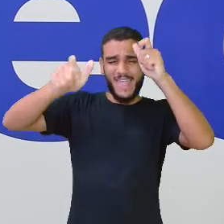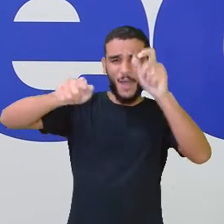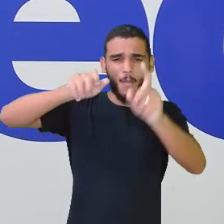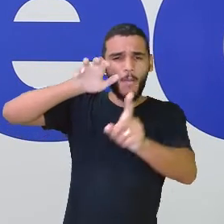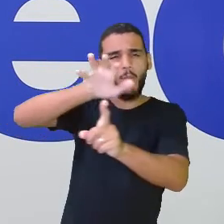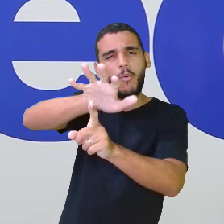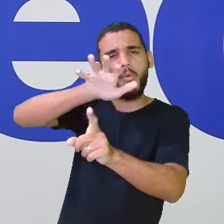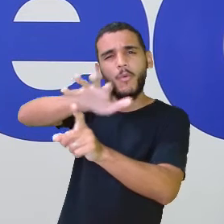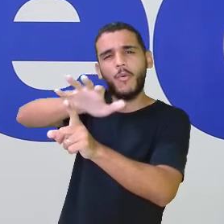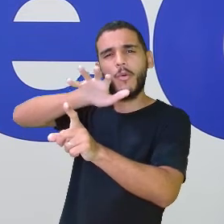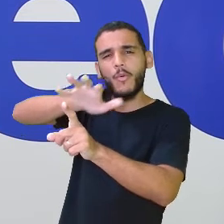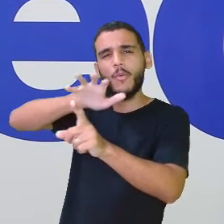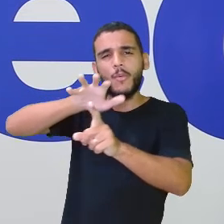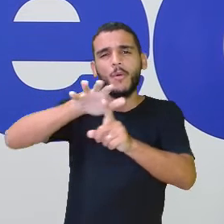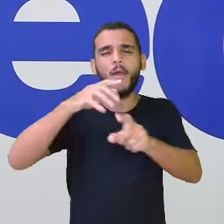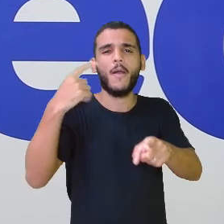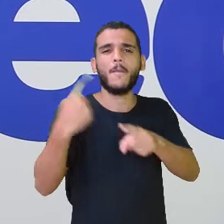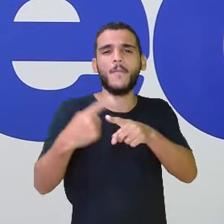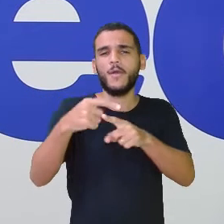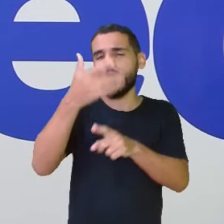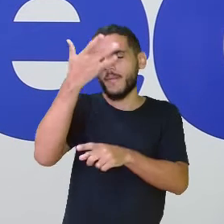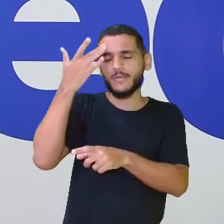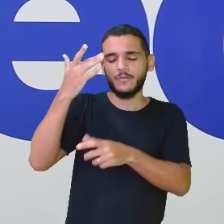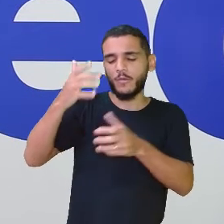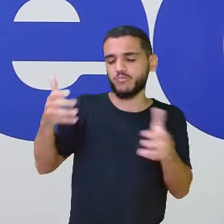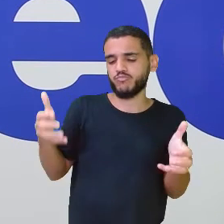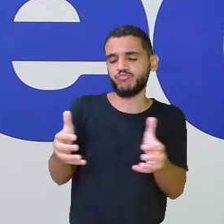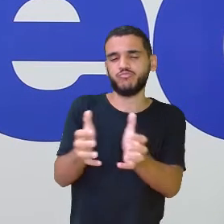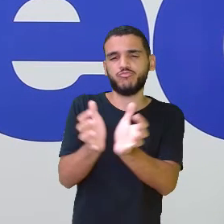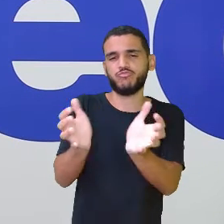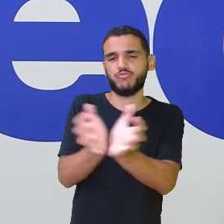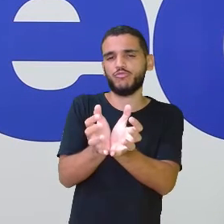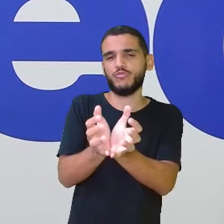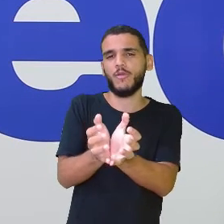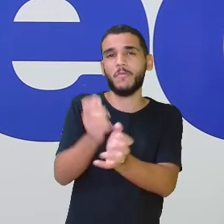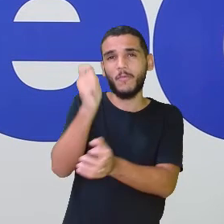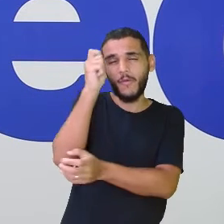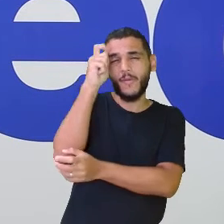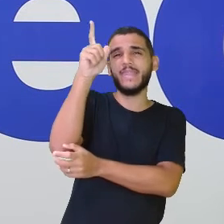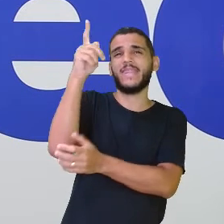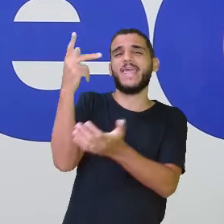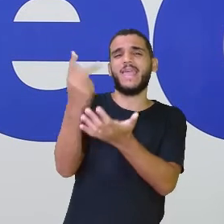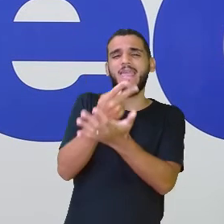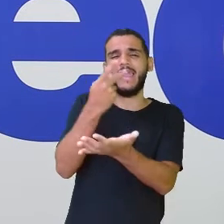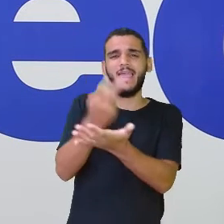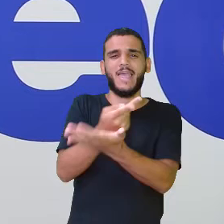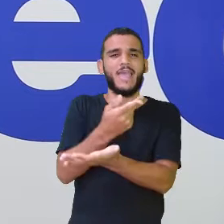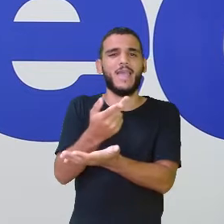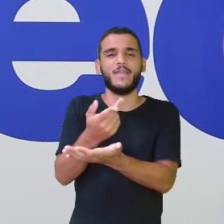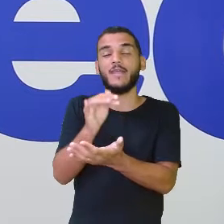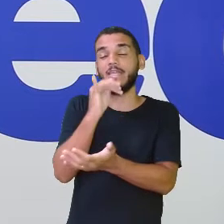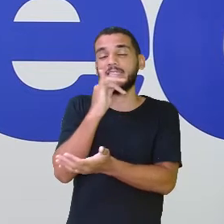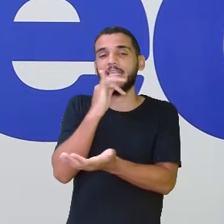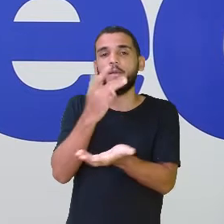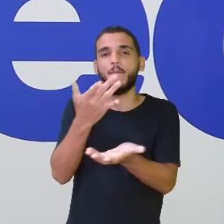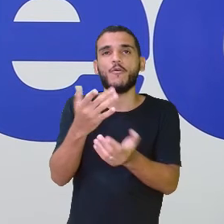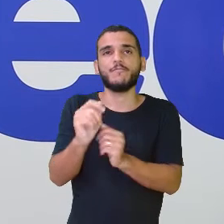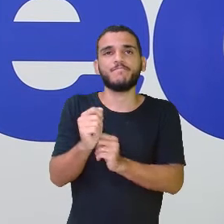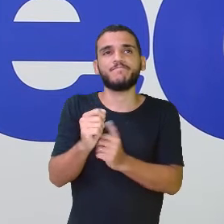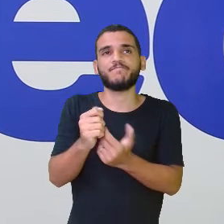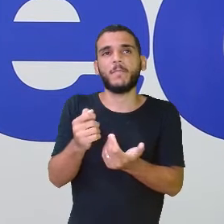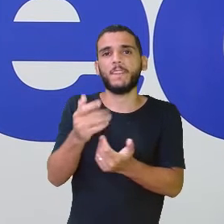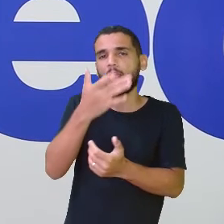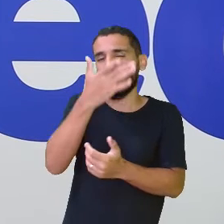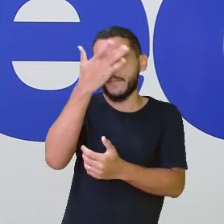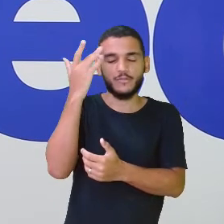força, ganhasse corpo, uma ideia que era um pouco distorcida, né, da questão da supremacia da